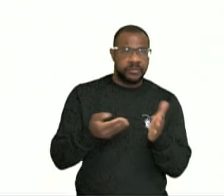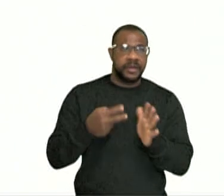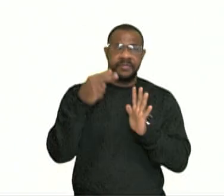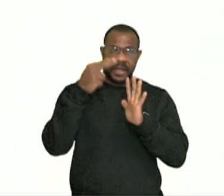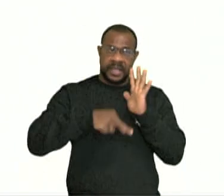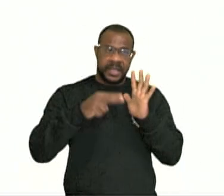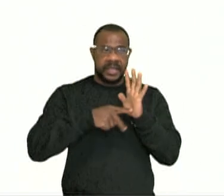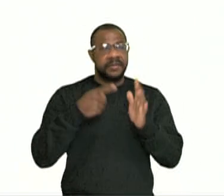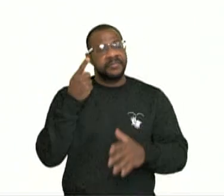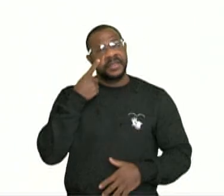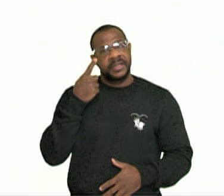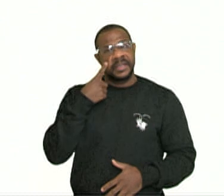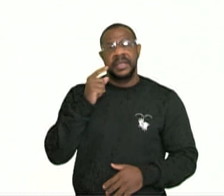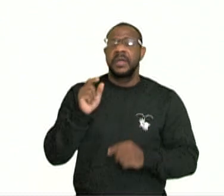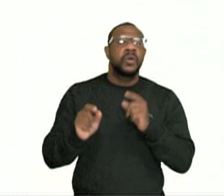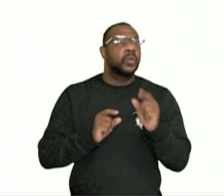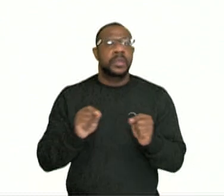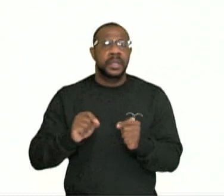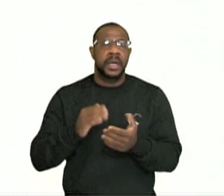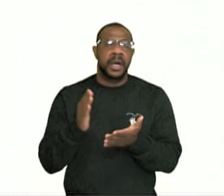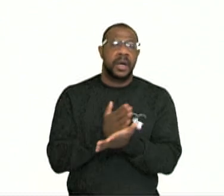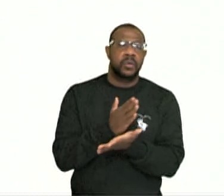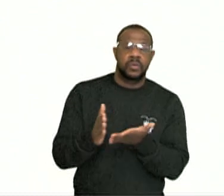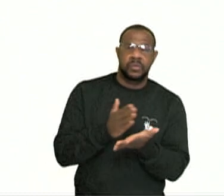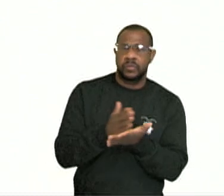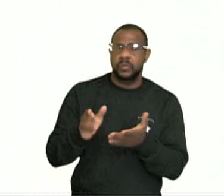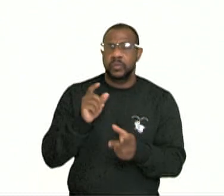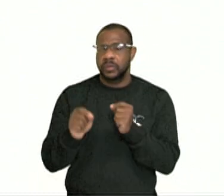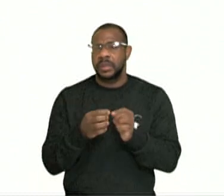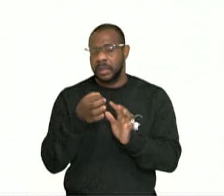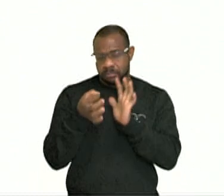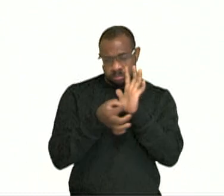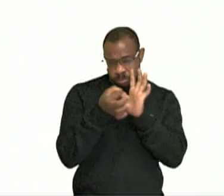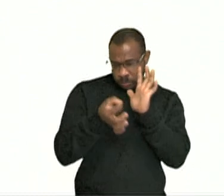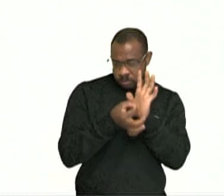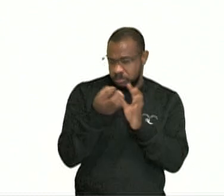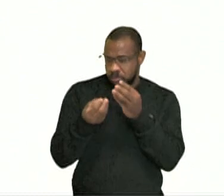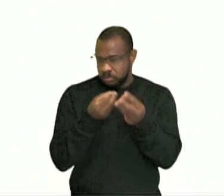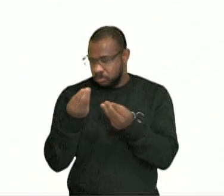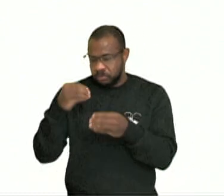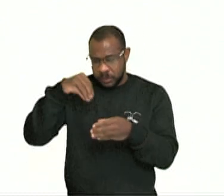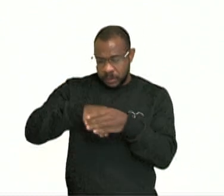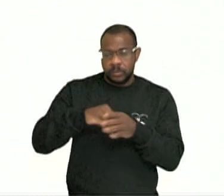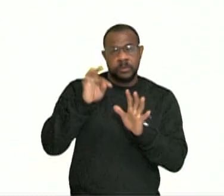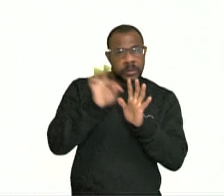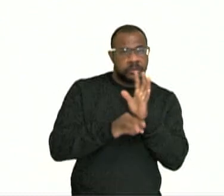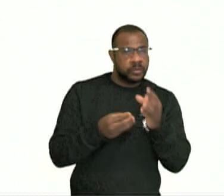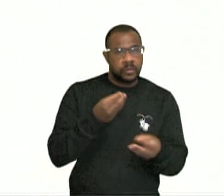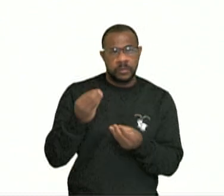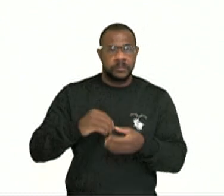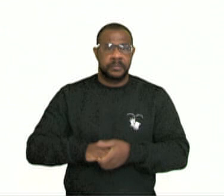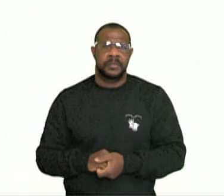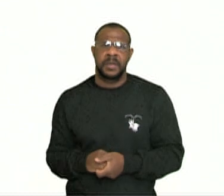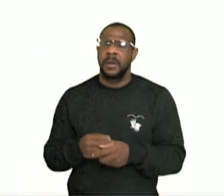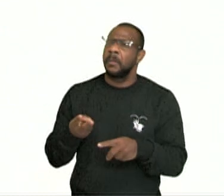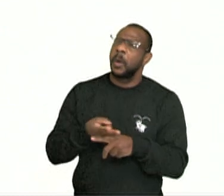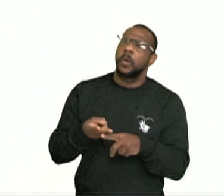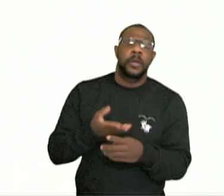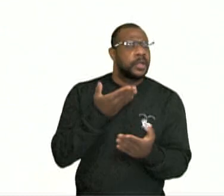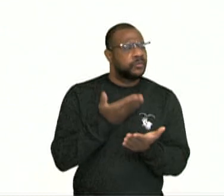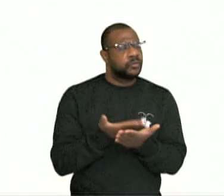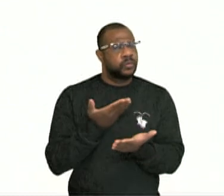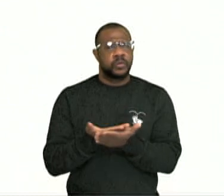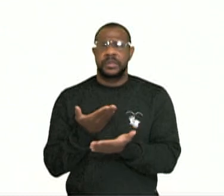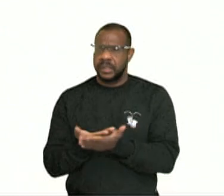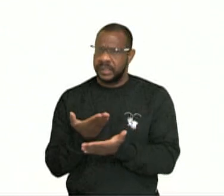vai tentar ver alguns operadores argumentativos funcionando dentro do texto. Procuram-se estudantes,